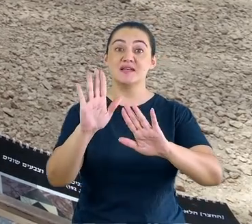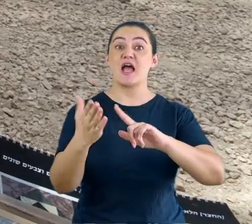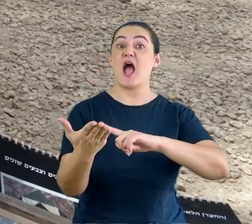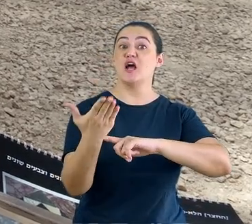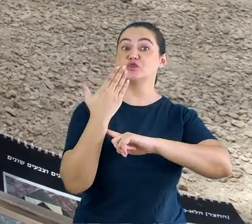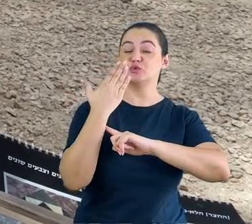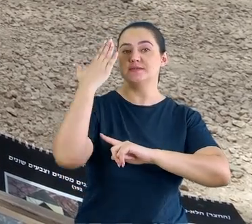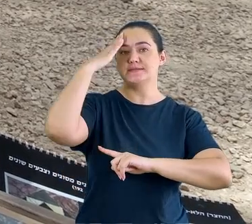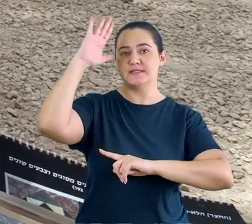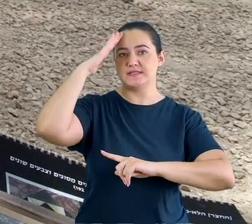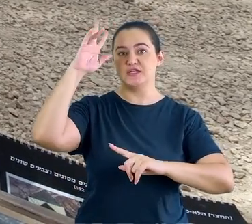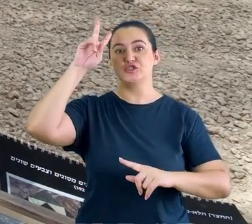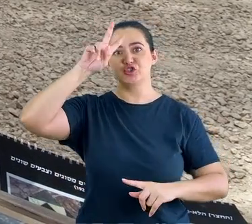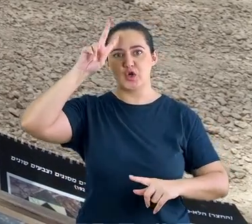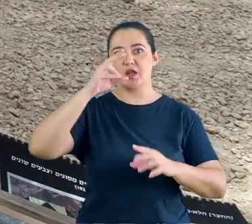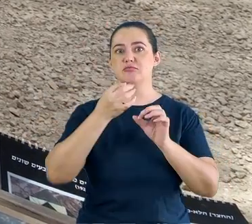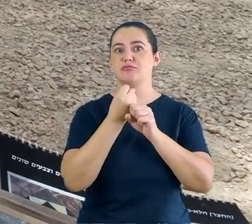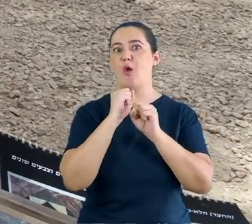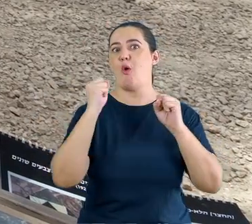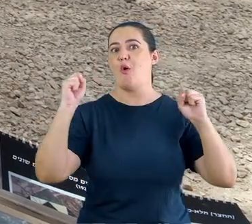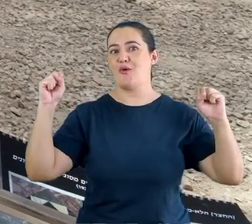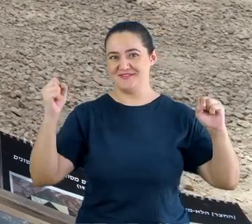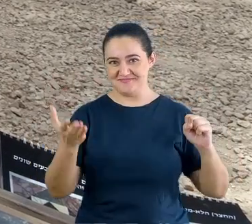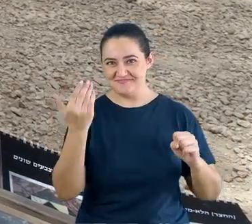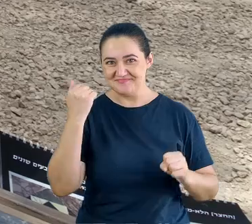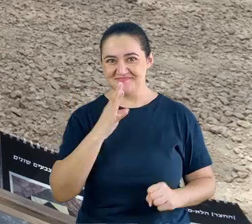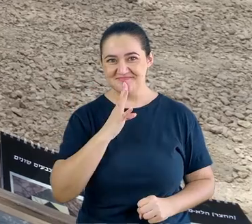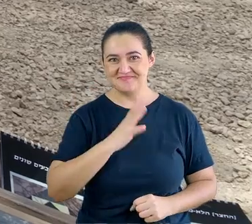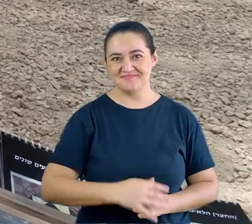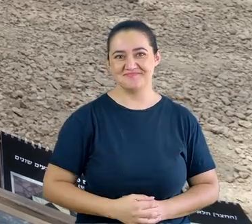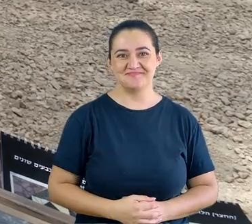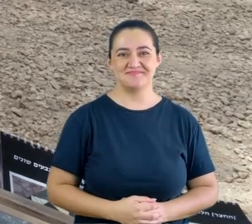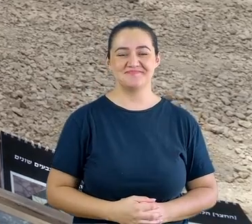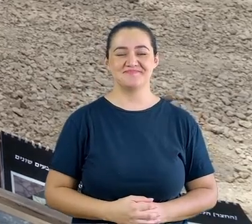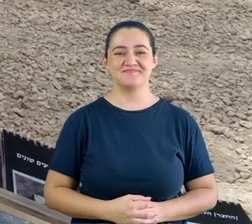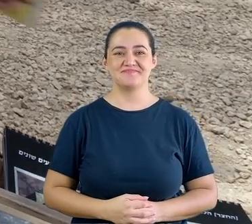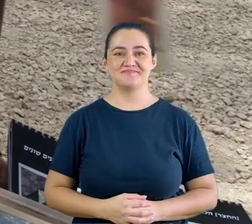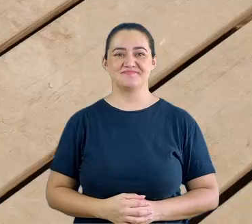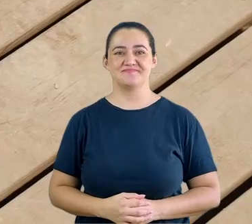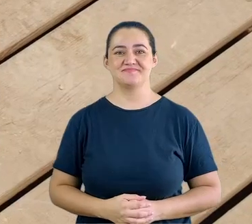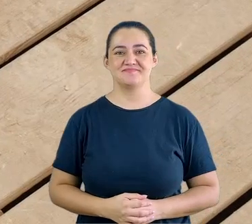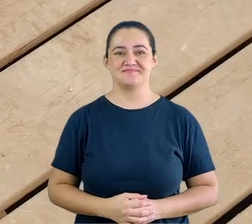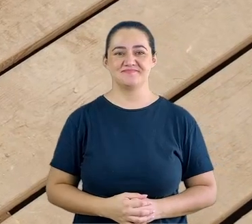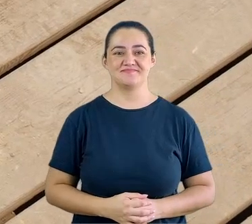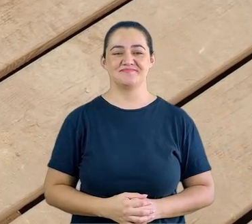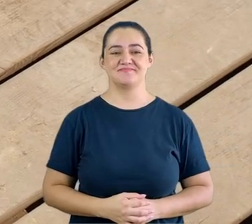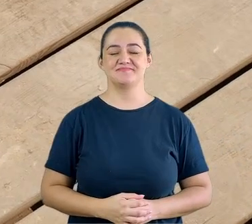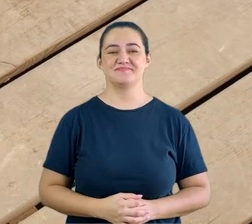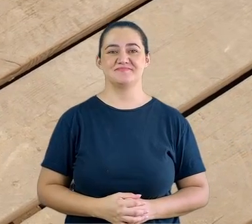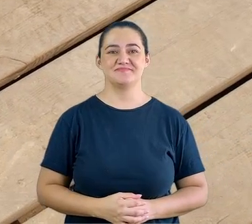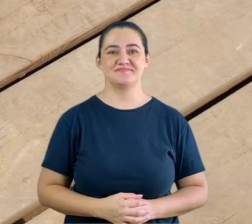mas ajudam a contar uma grande história. Você quer conhecê-los? Então vem comigo!